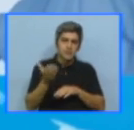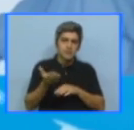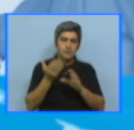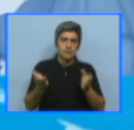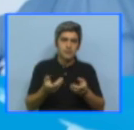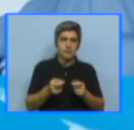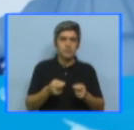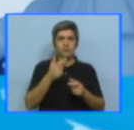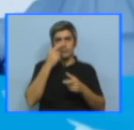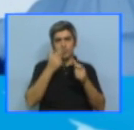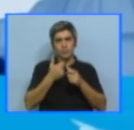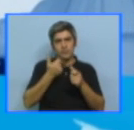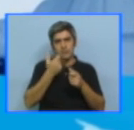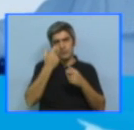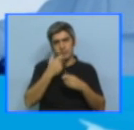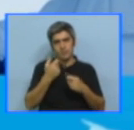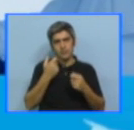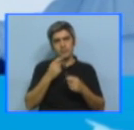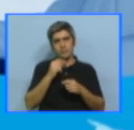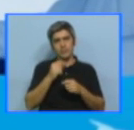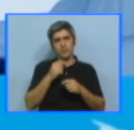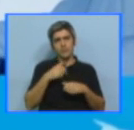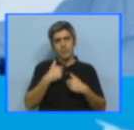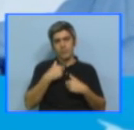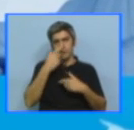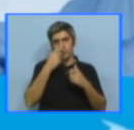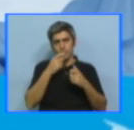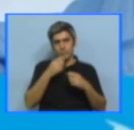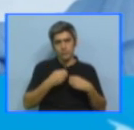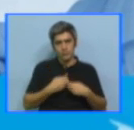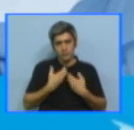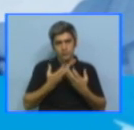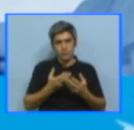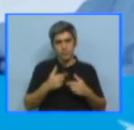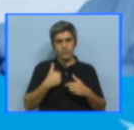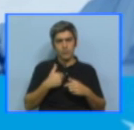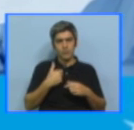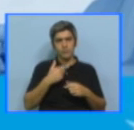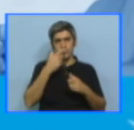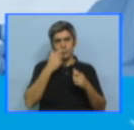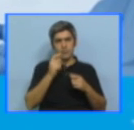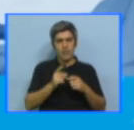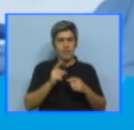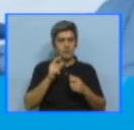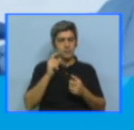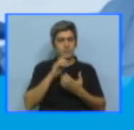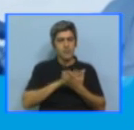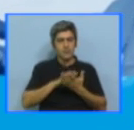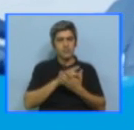da promoção humana e partindo das pessoas, contando das pessoas. Portanto, a ideia com que se partia era